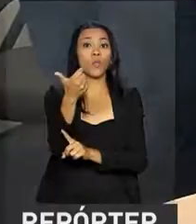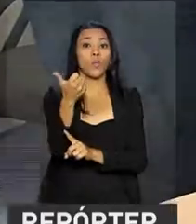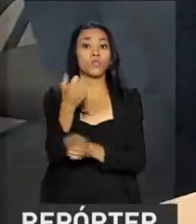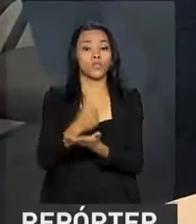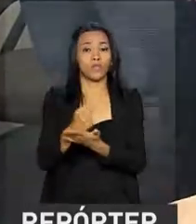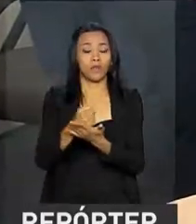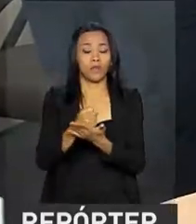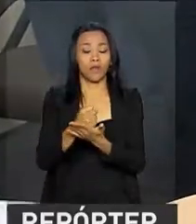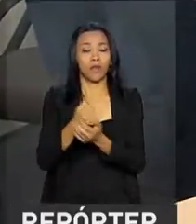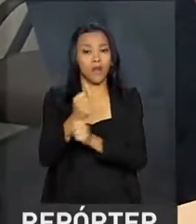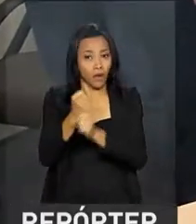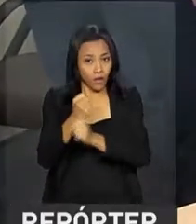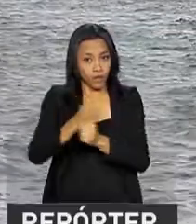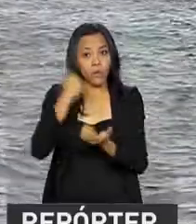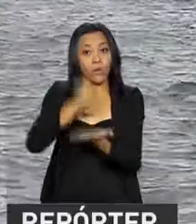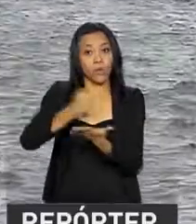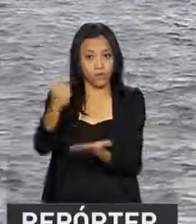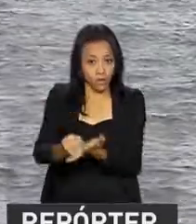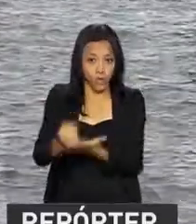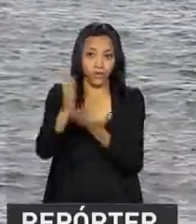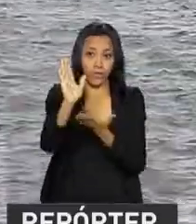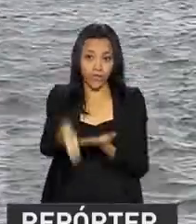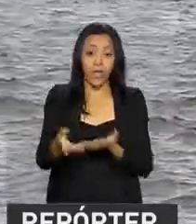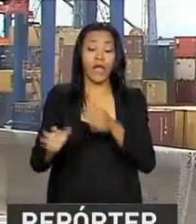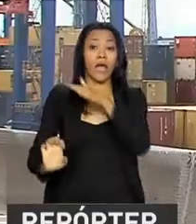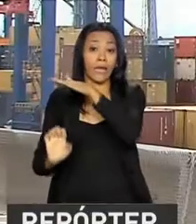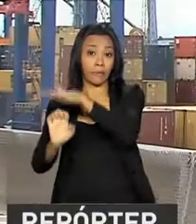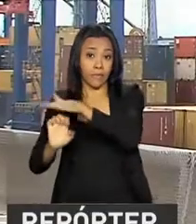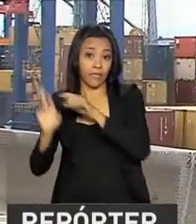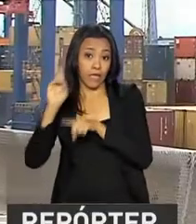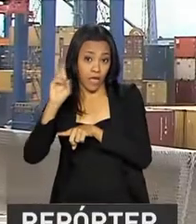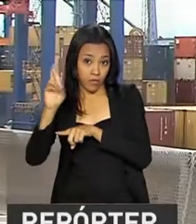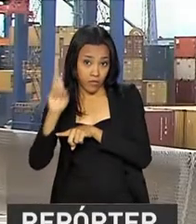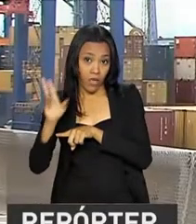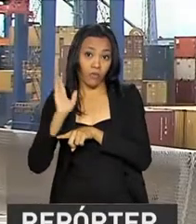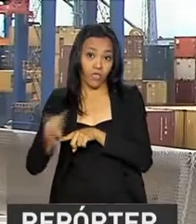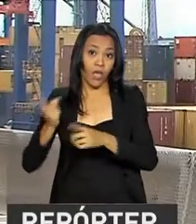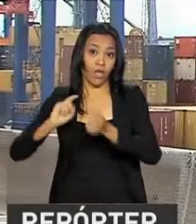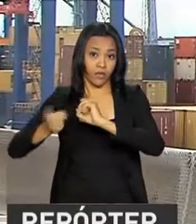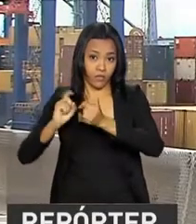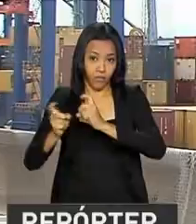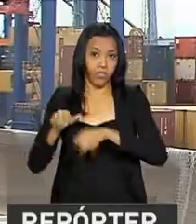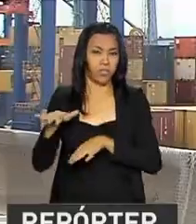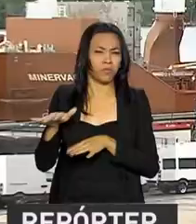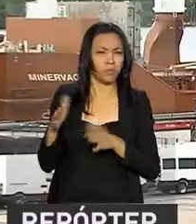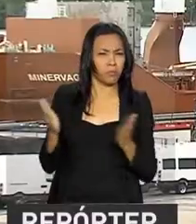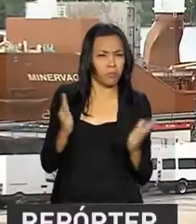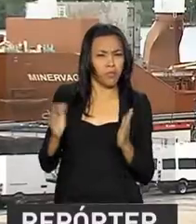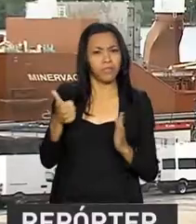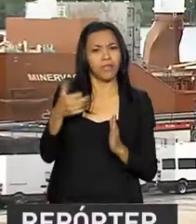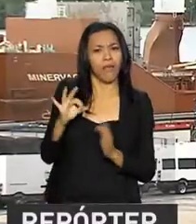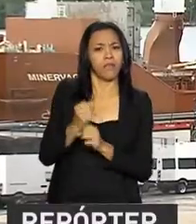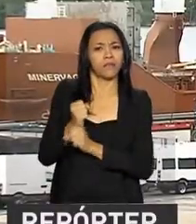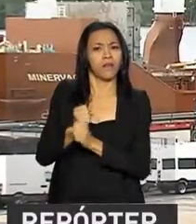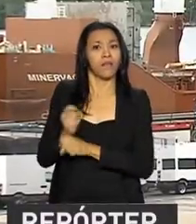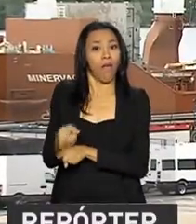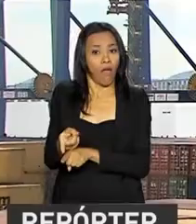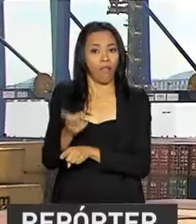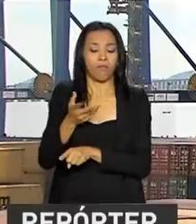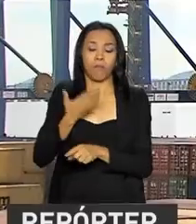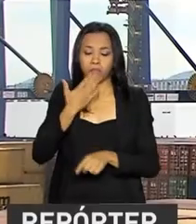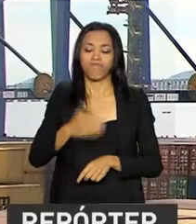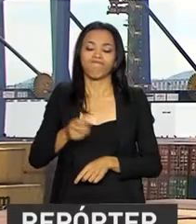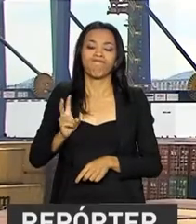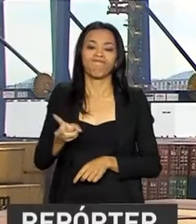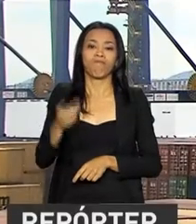com dois terminais portuários. A empresa responsável, que já administra os locais há 10 anos, se comprometeu a investir